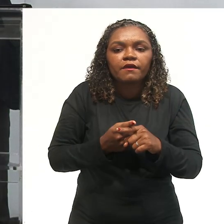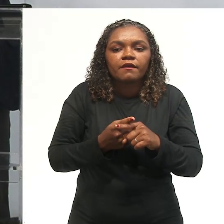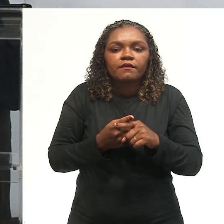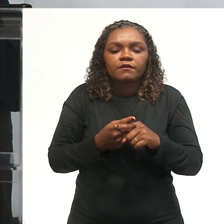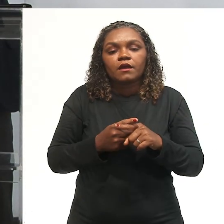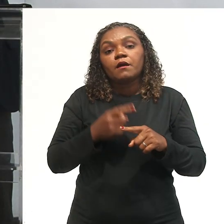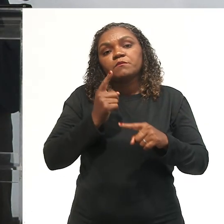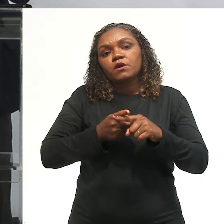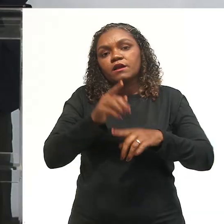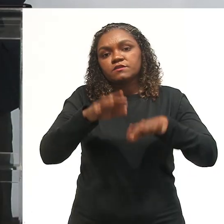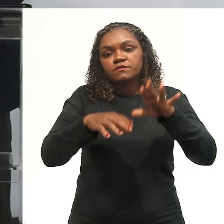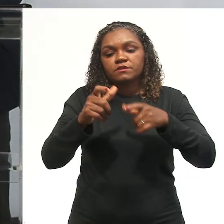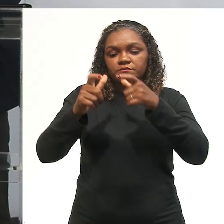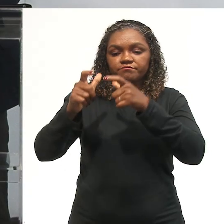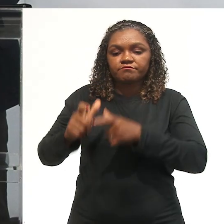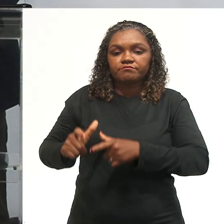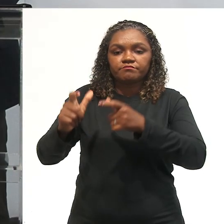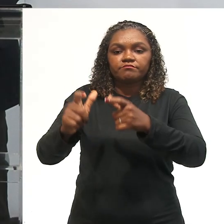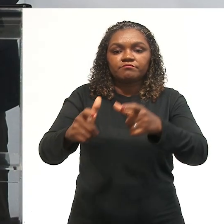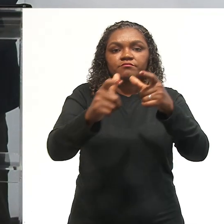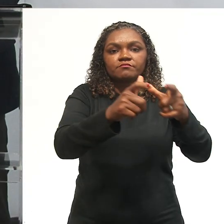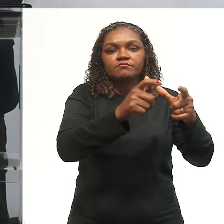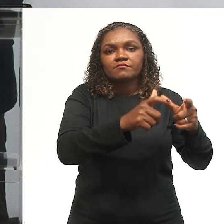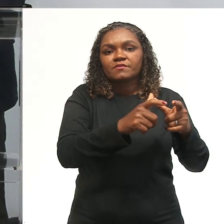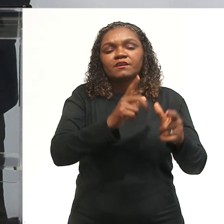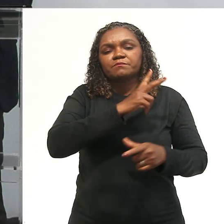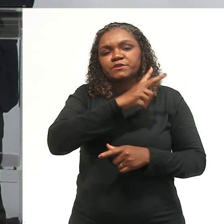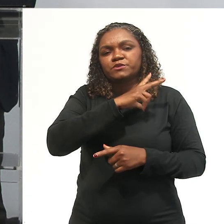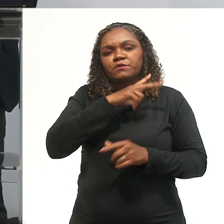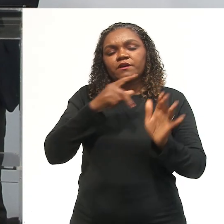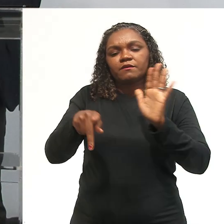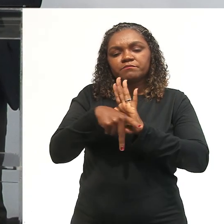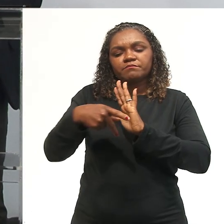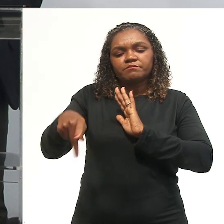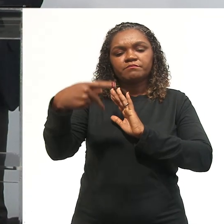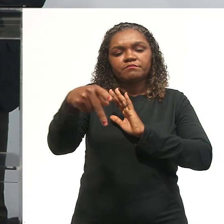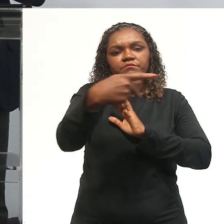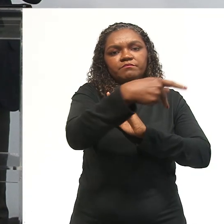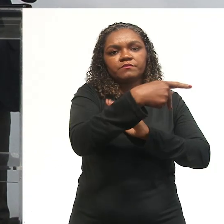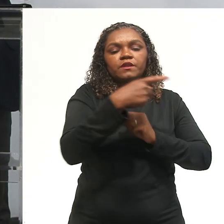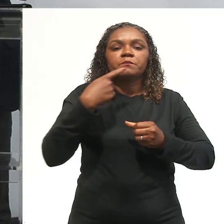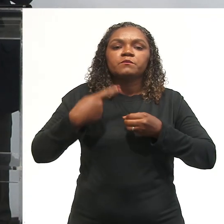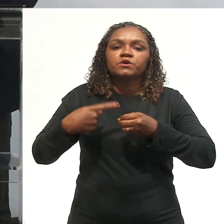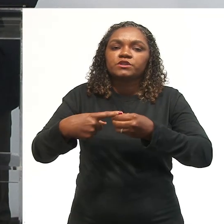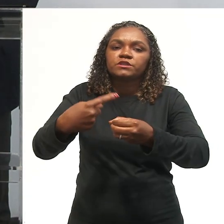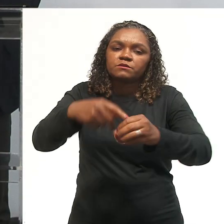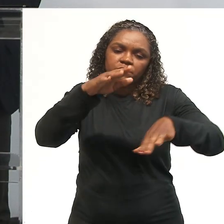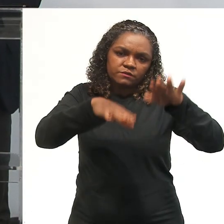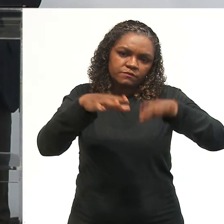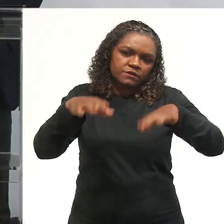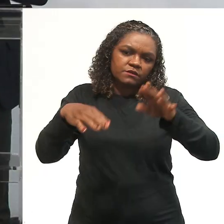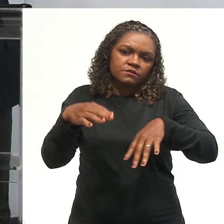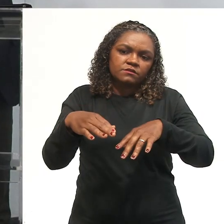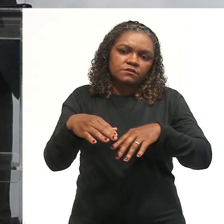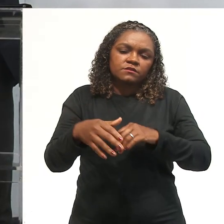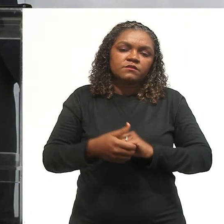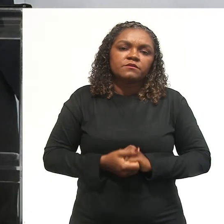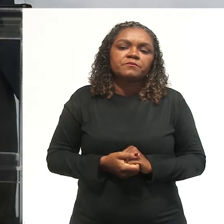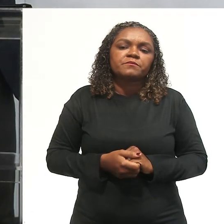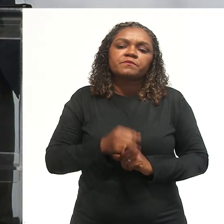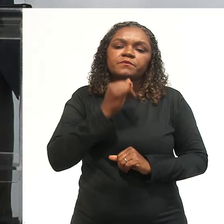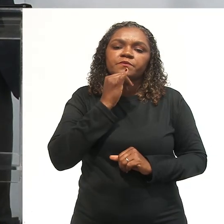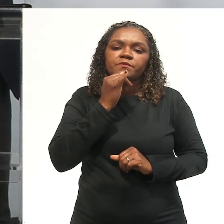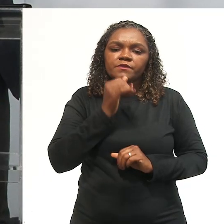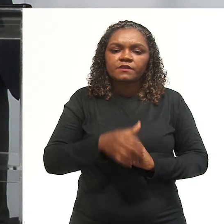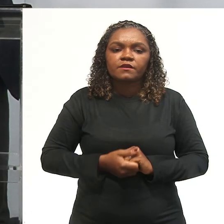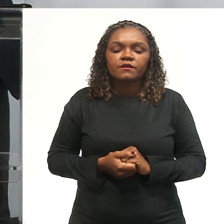algumas localidades que possuem as suas próprias particularidades. Existem alguns municípios, por exemplo, que não importa